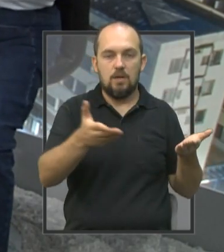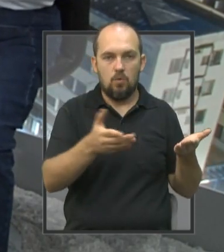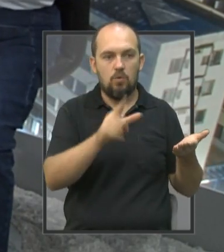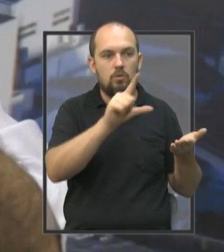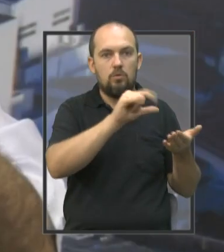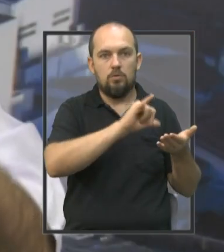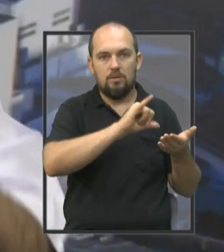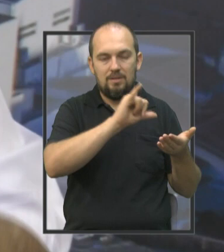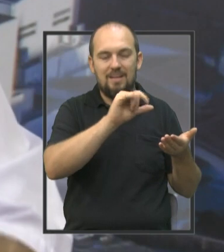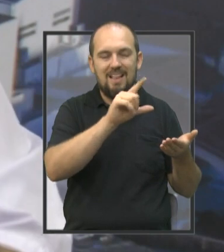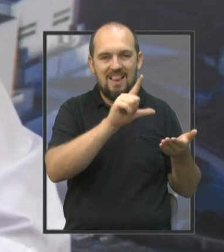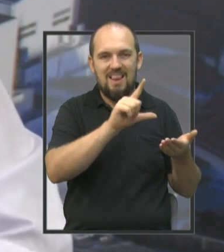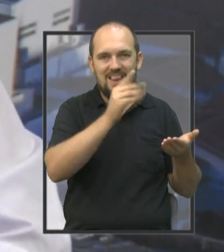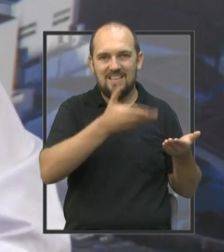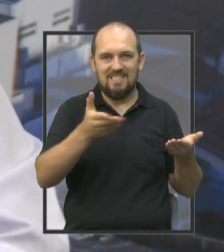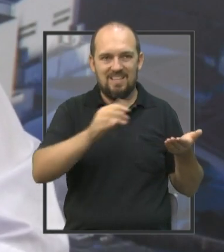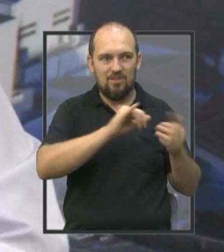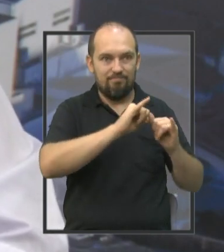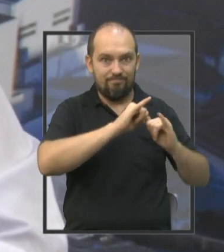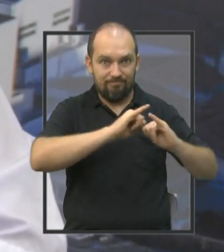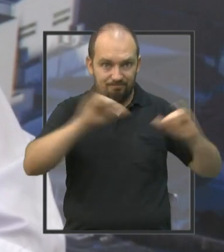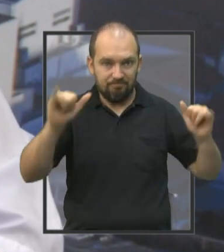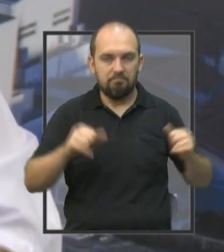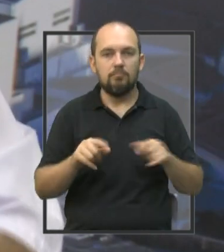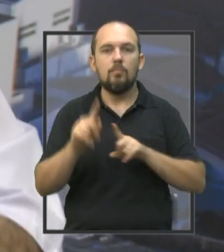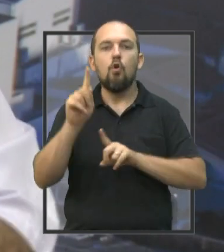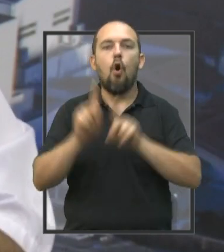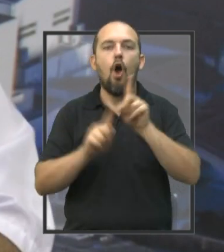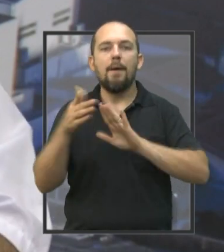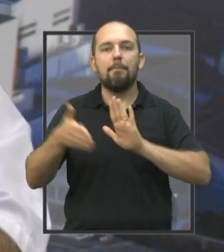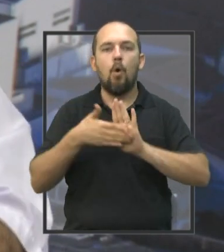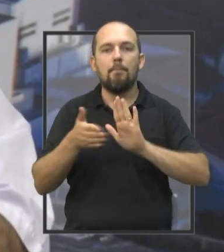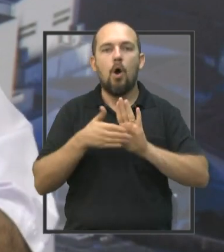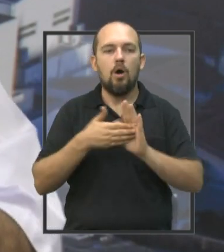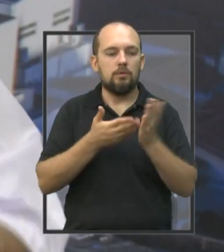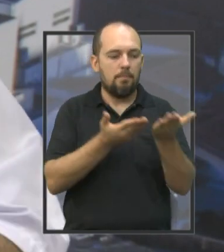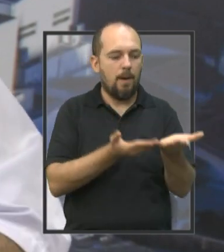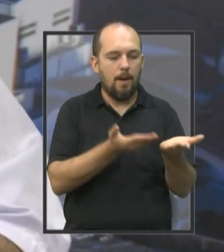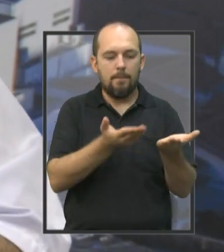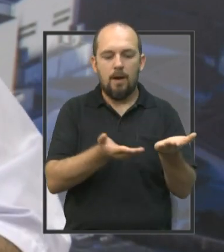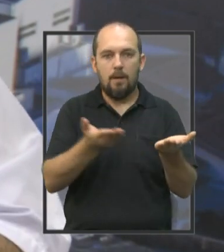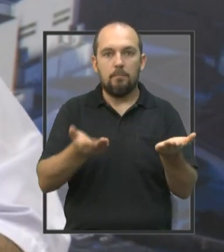uma licitação, houve uma concorrência e a Unimed ganhou.